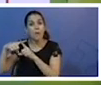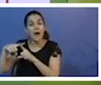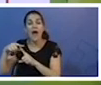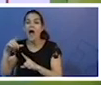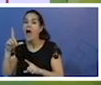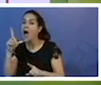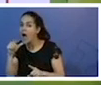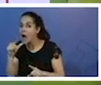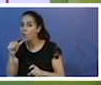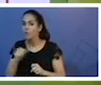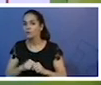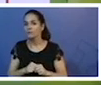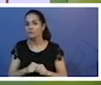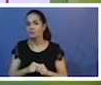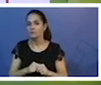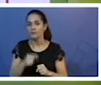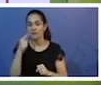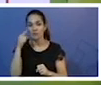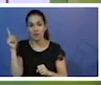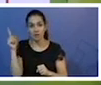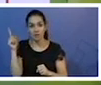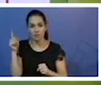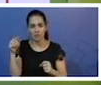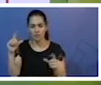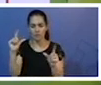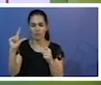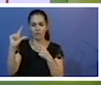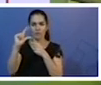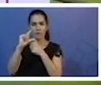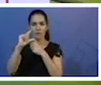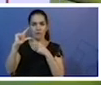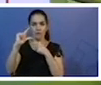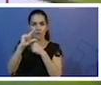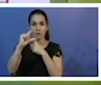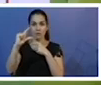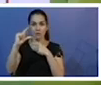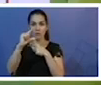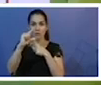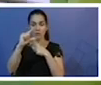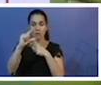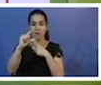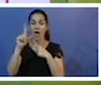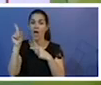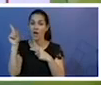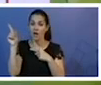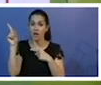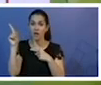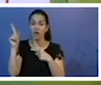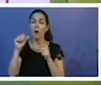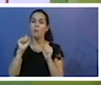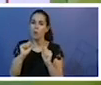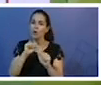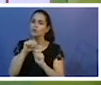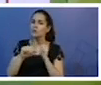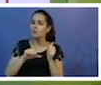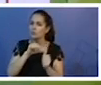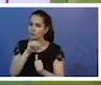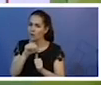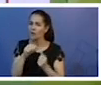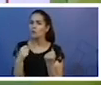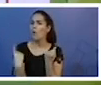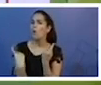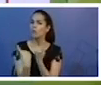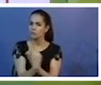aqui, ó, ela vai para os dois lados. Isso quer dizer que essa reação ela é reversível, né? Eu posso conseguir o